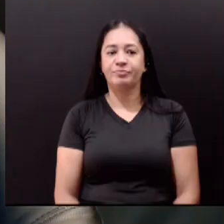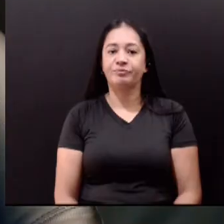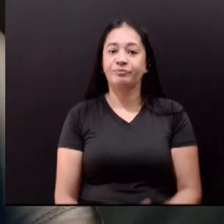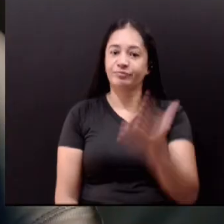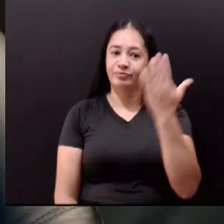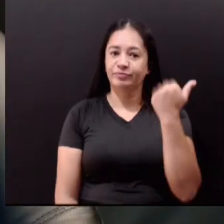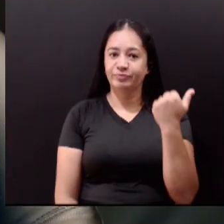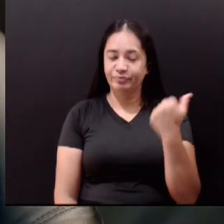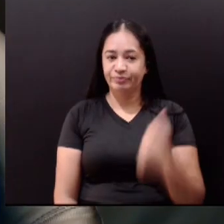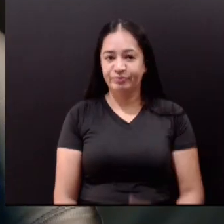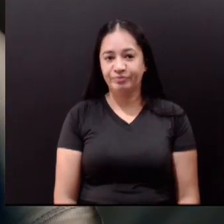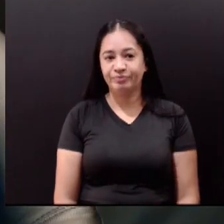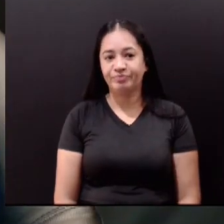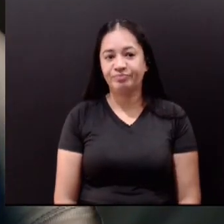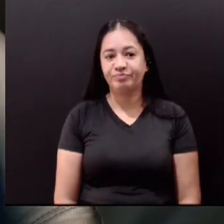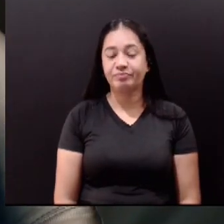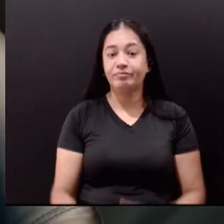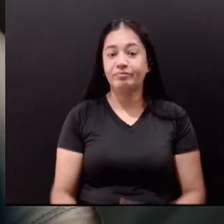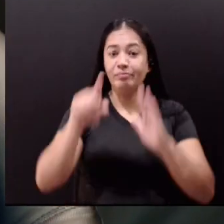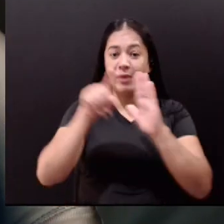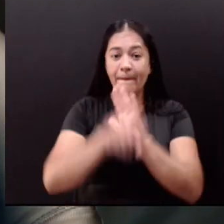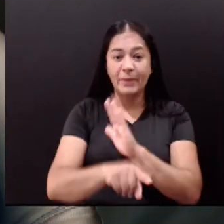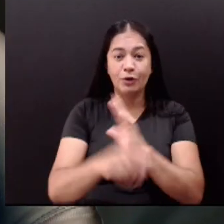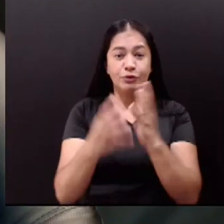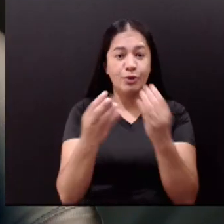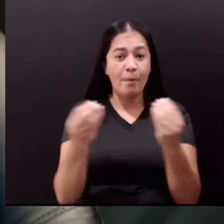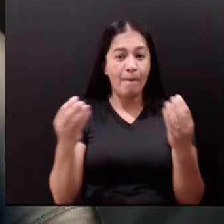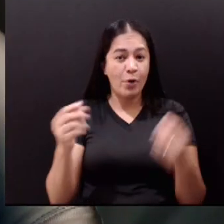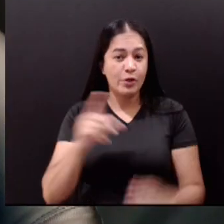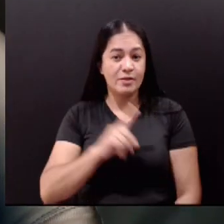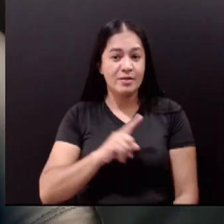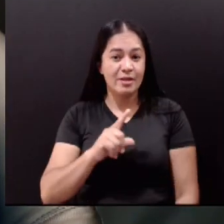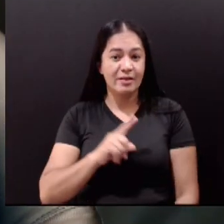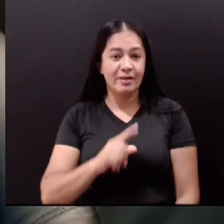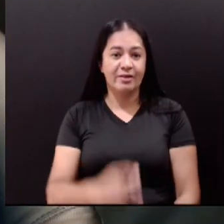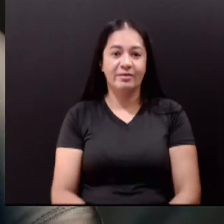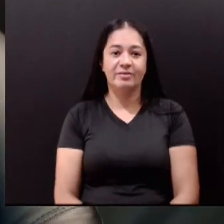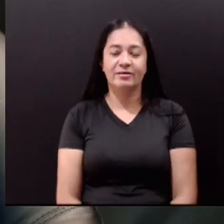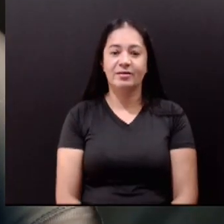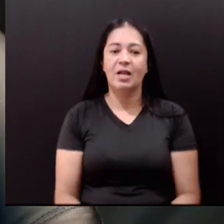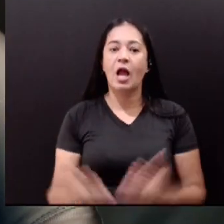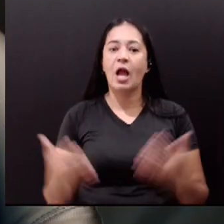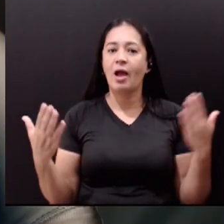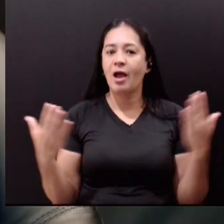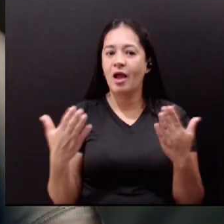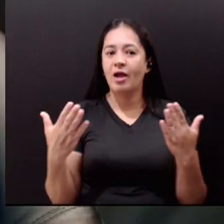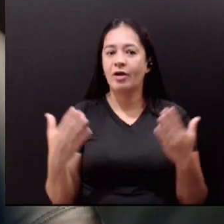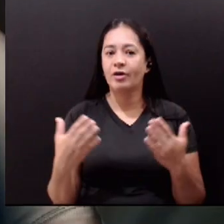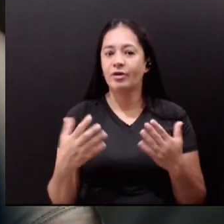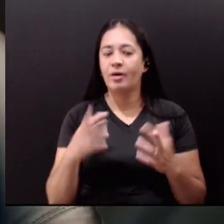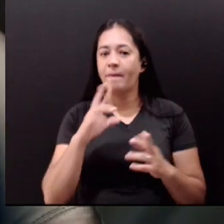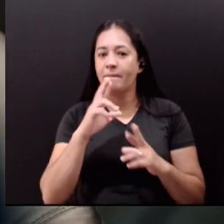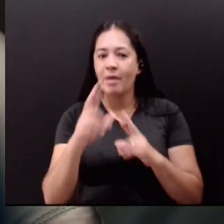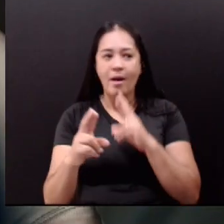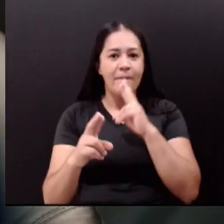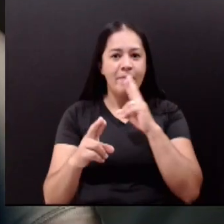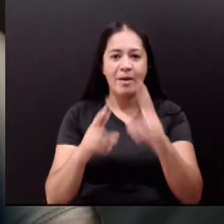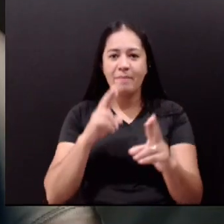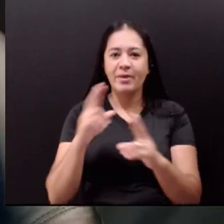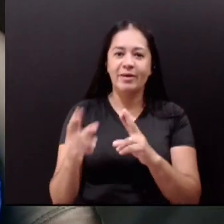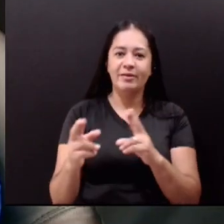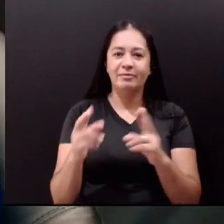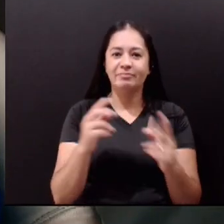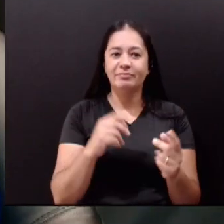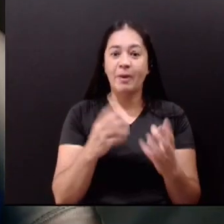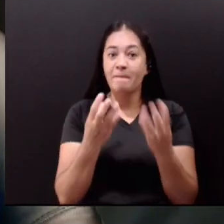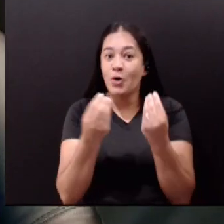muitas perguntas, então agora vamos fazer um ping-pong, tá? Um responde uma, outro responde outra, porque tem bastante pergunta e a